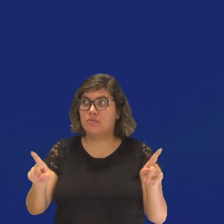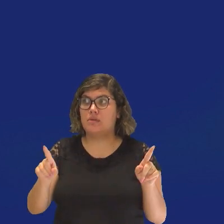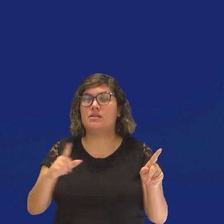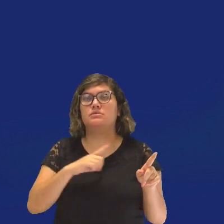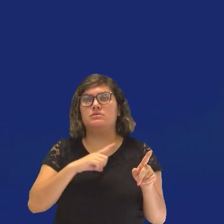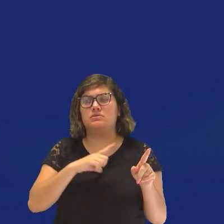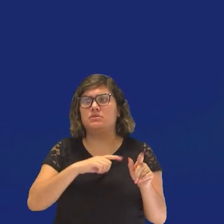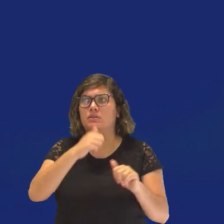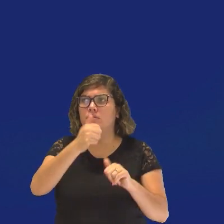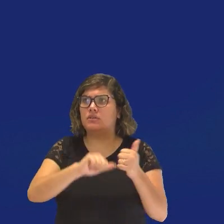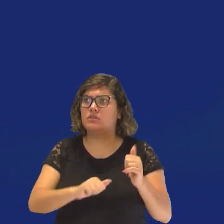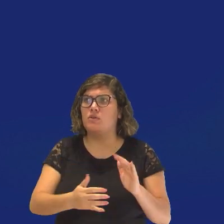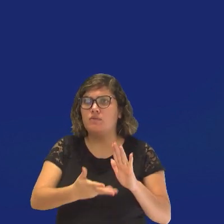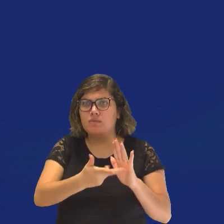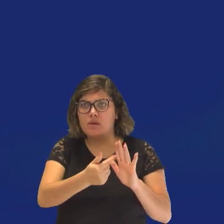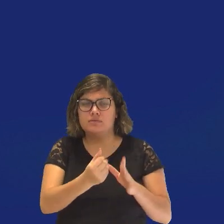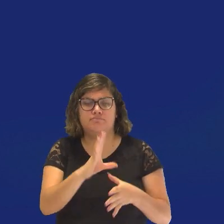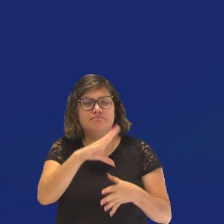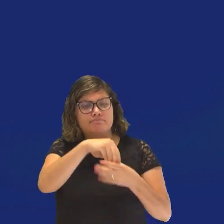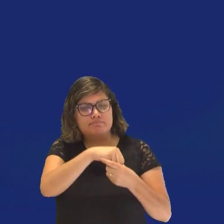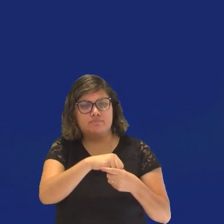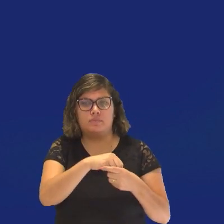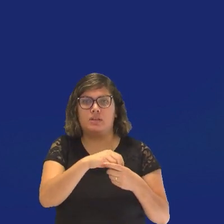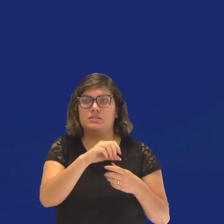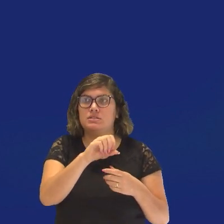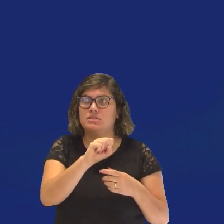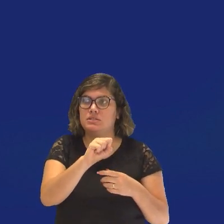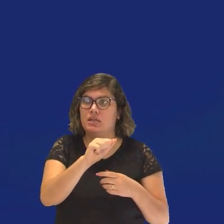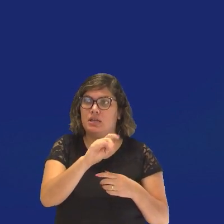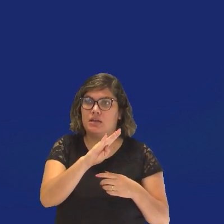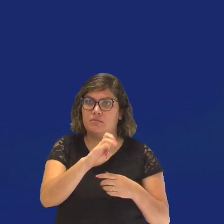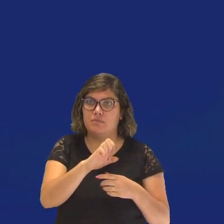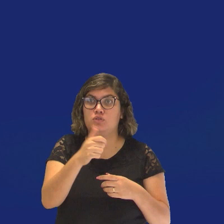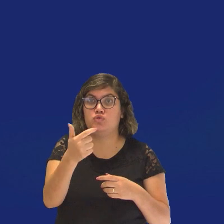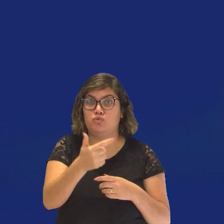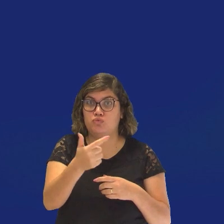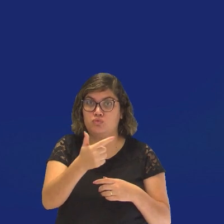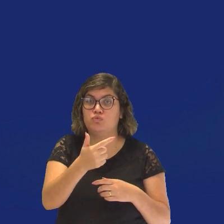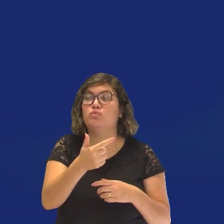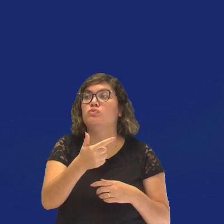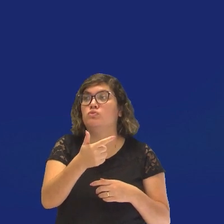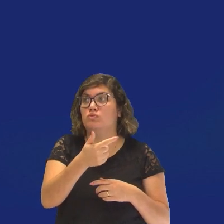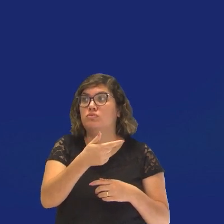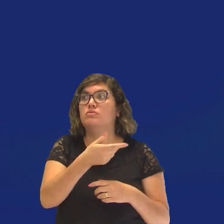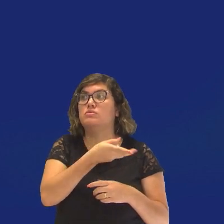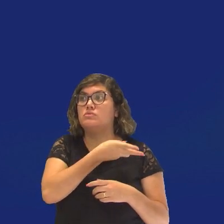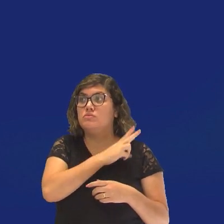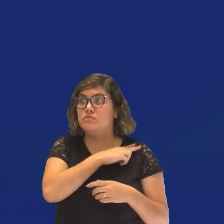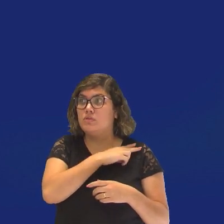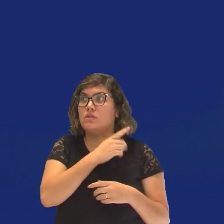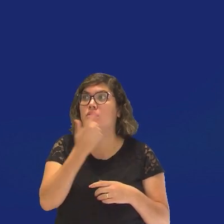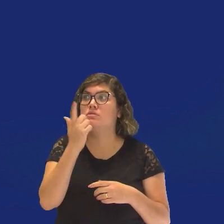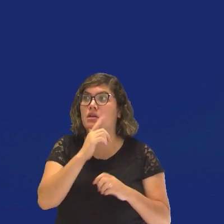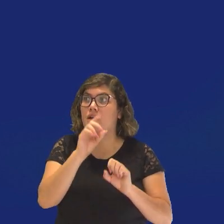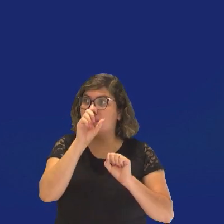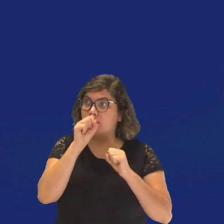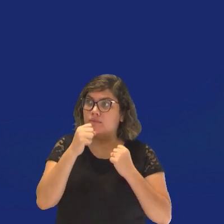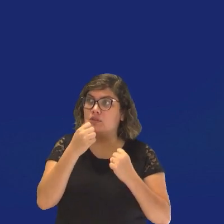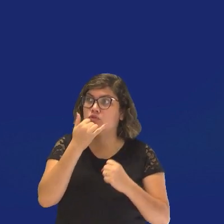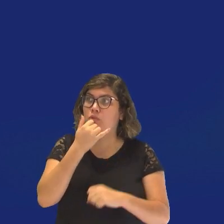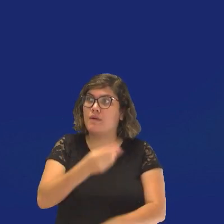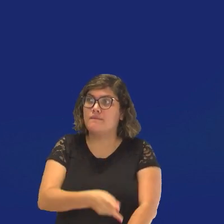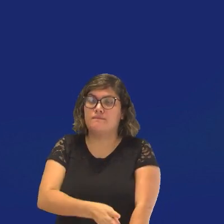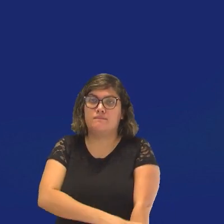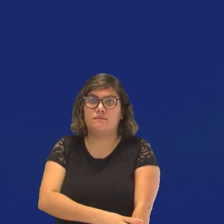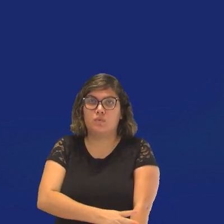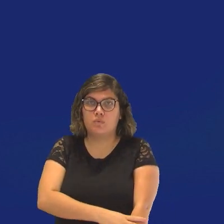de influência incorporada no SAEB do segundo ano. Eu acho que isso fortalece o SAEB, coloca o Brasil